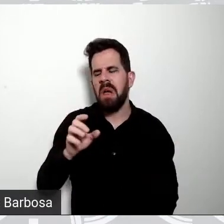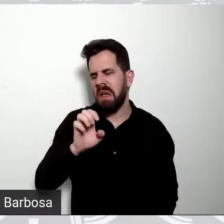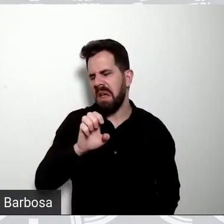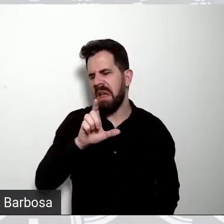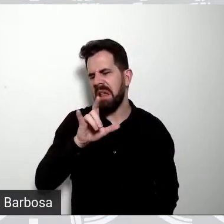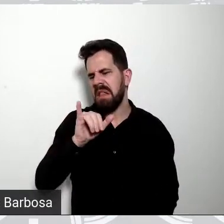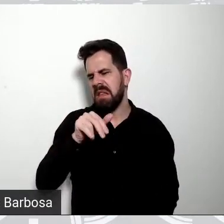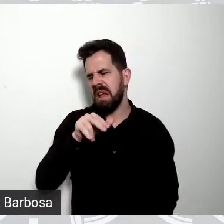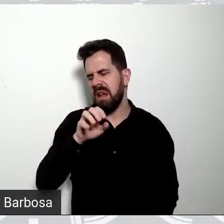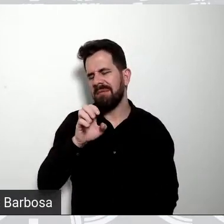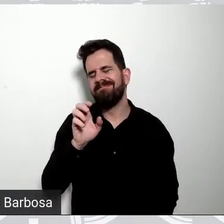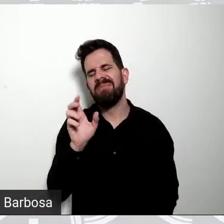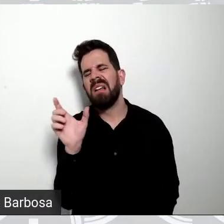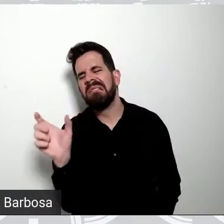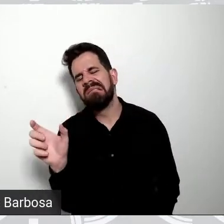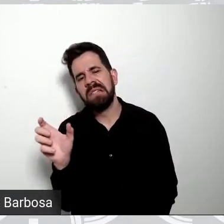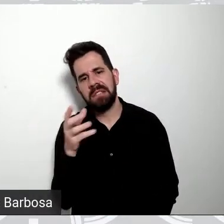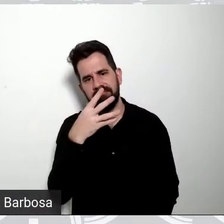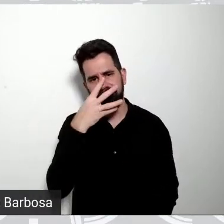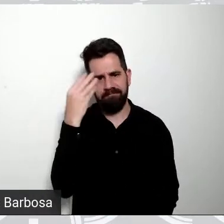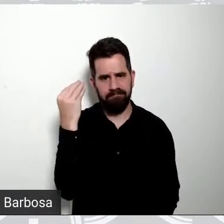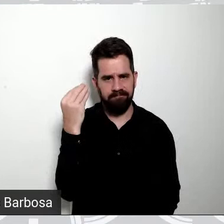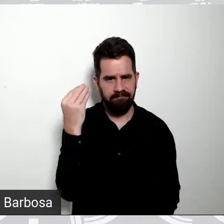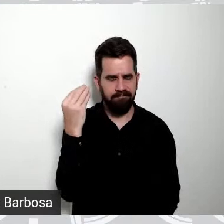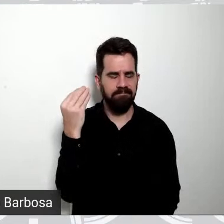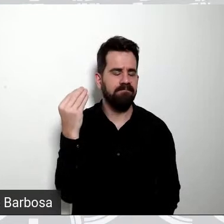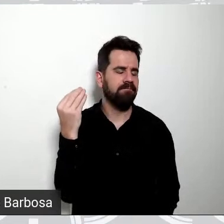que fez a pesquisa sobre o Oscar Wilde,